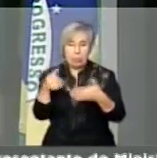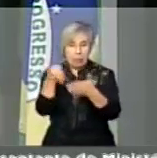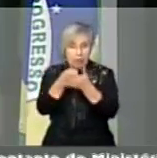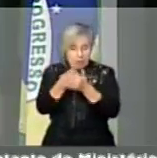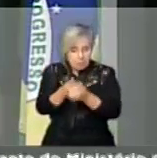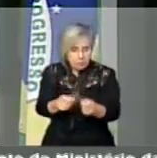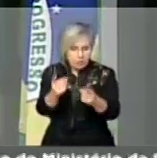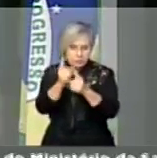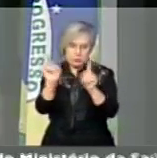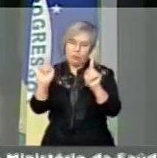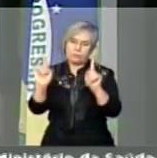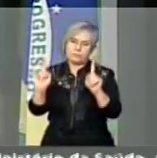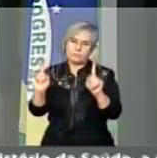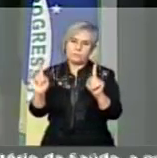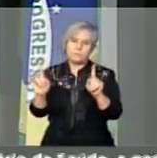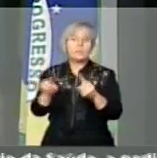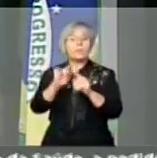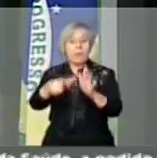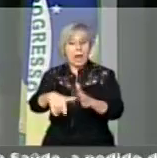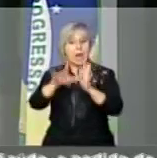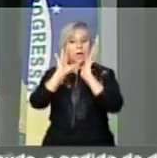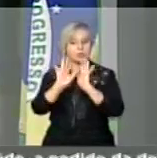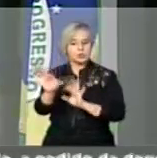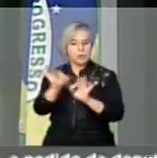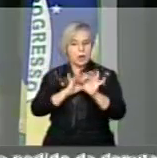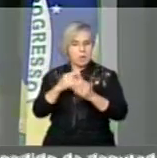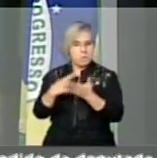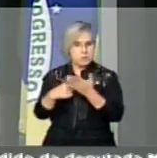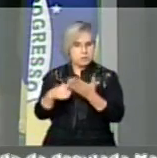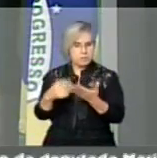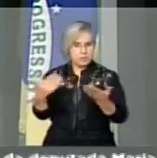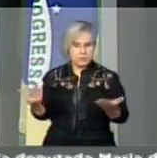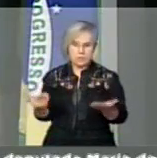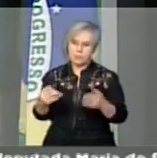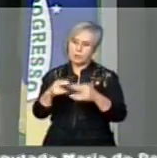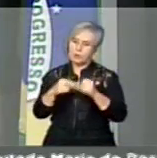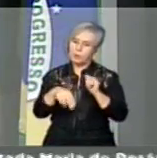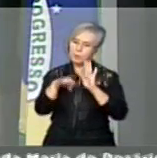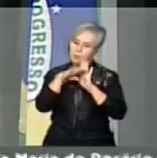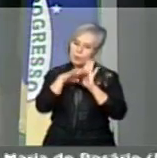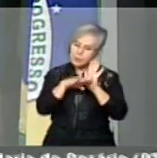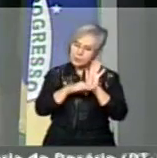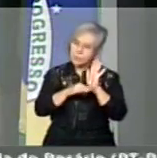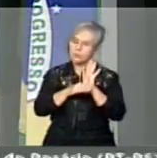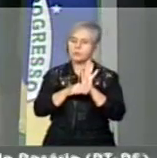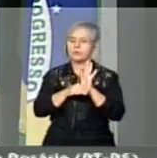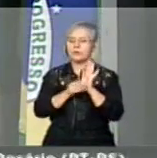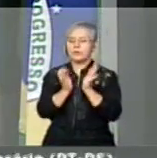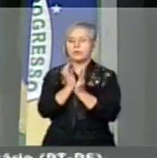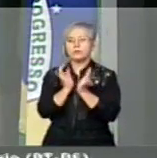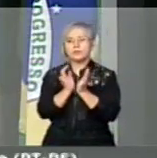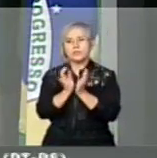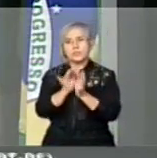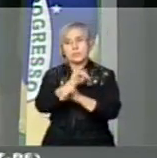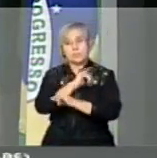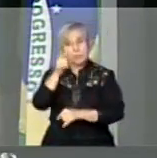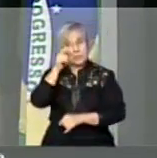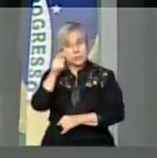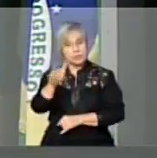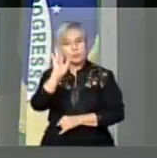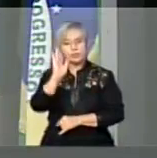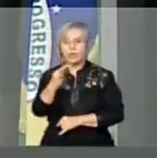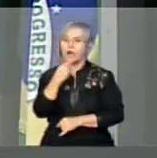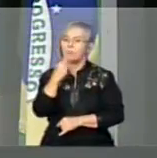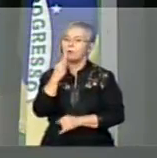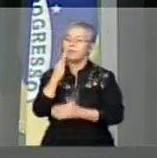durante o calor da competição. Desse modo, a lista de veículos interessados será previamente conhecida e definida